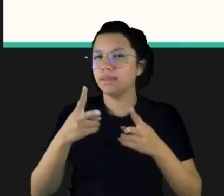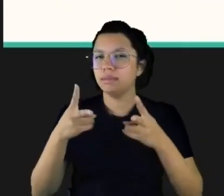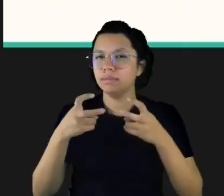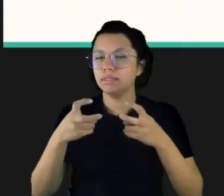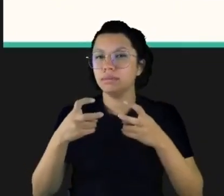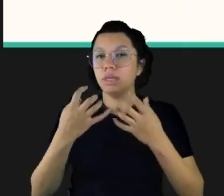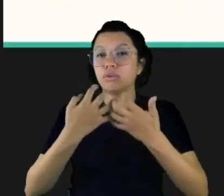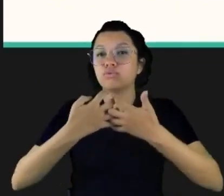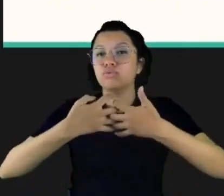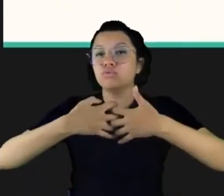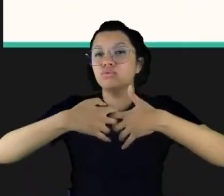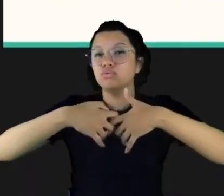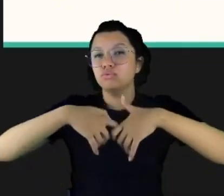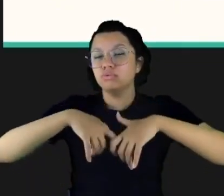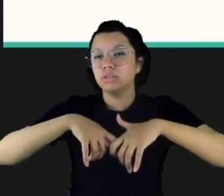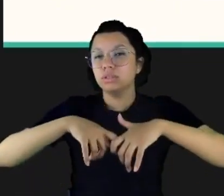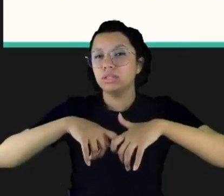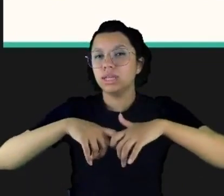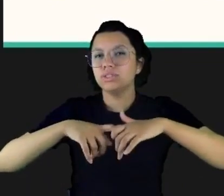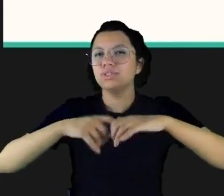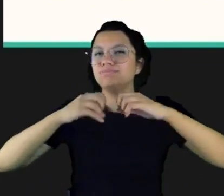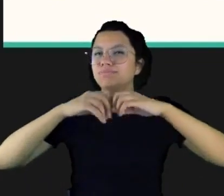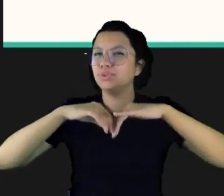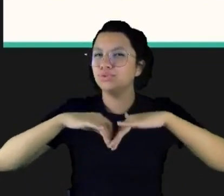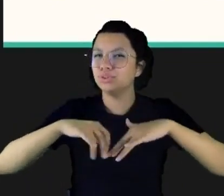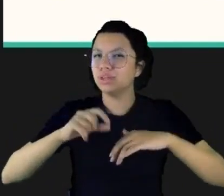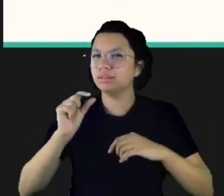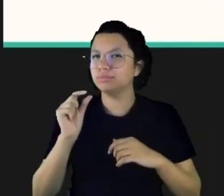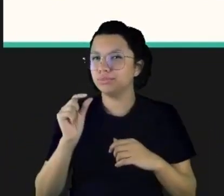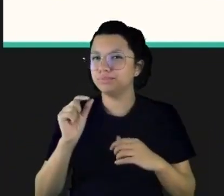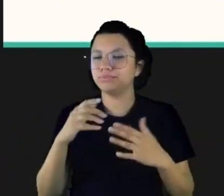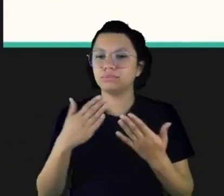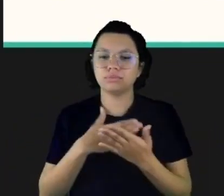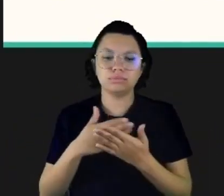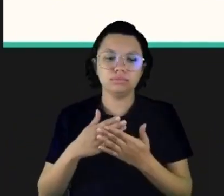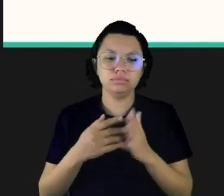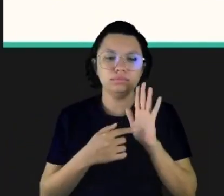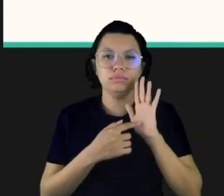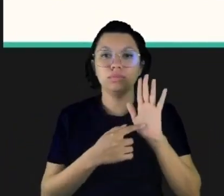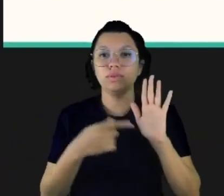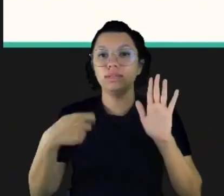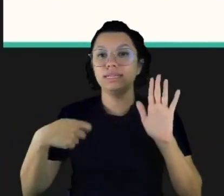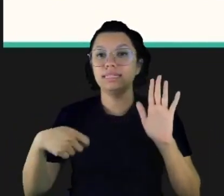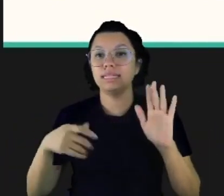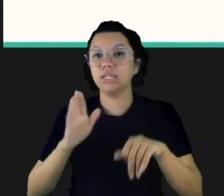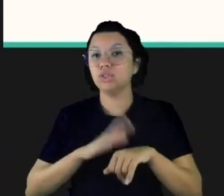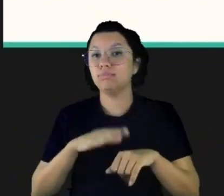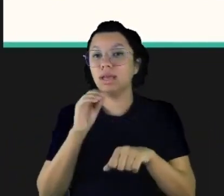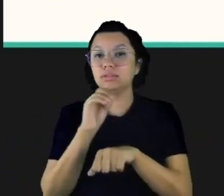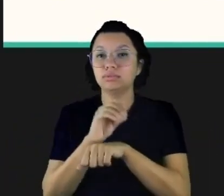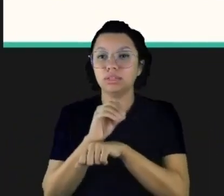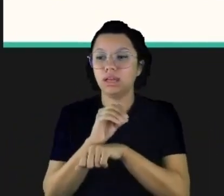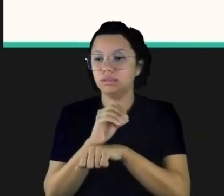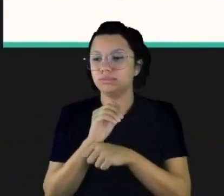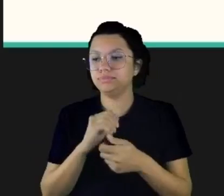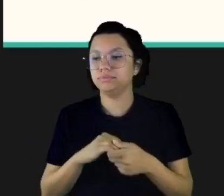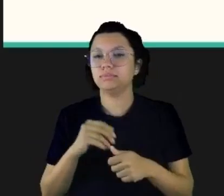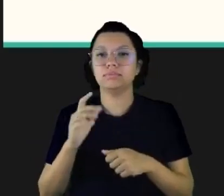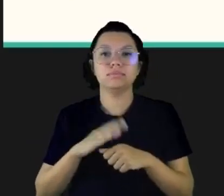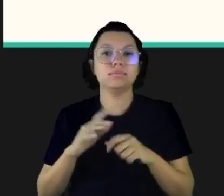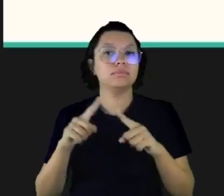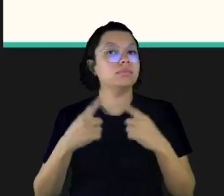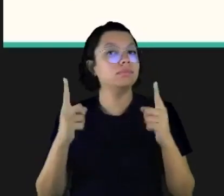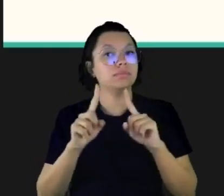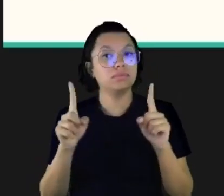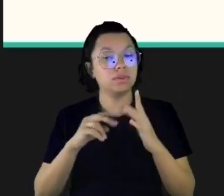funcionalidade está mais comprometida. Então, ele começa a apresentar necessidade de mais cuidados, mas não significa que eu